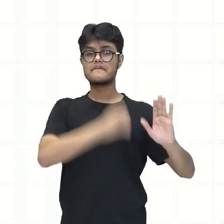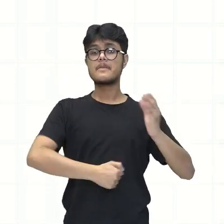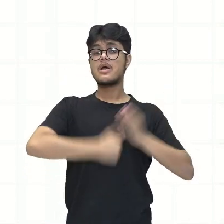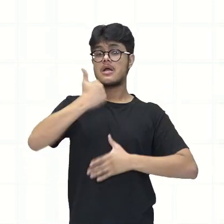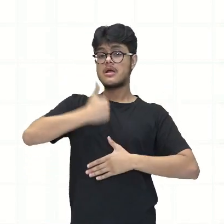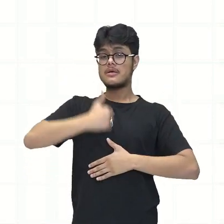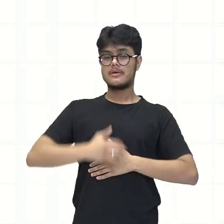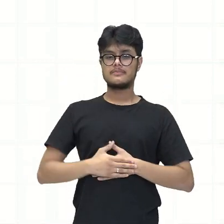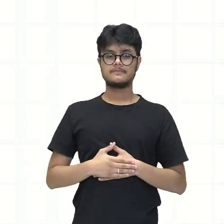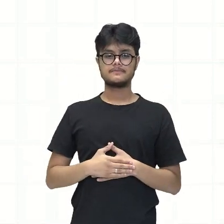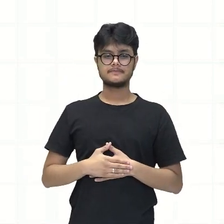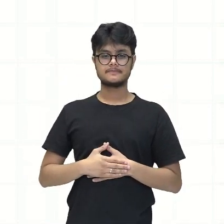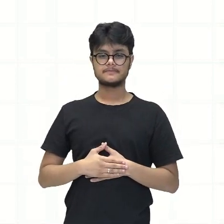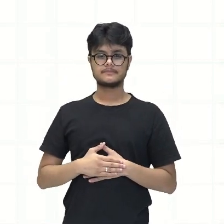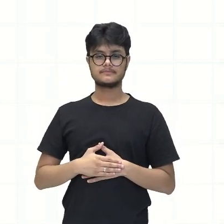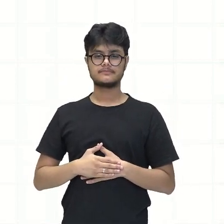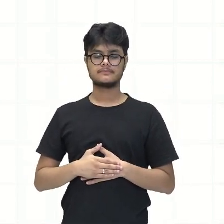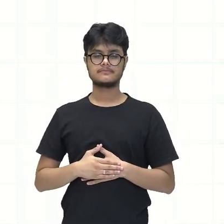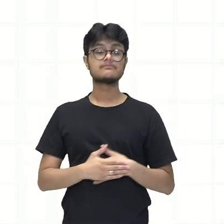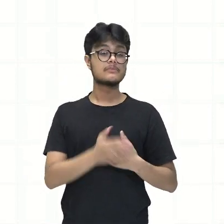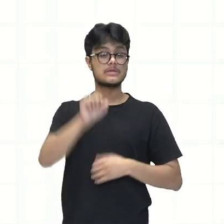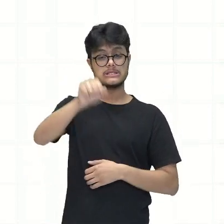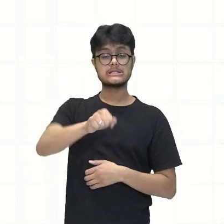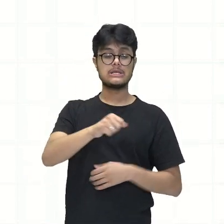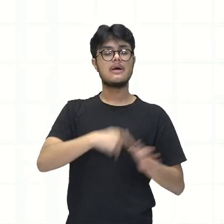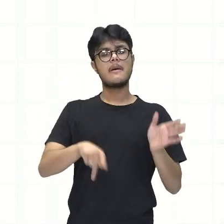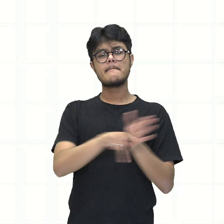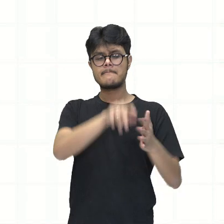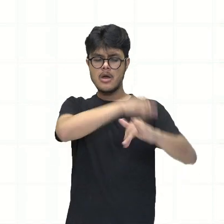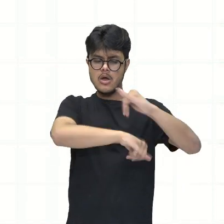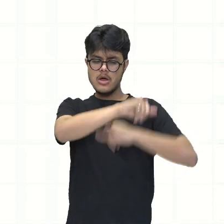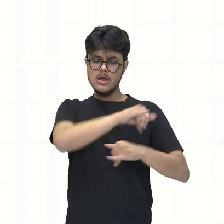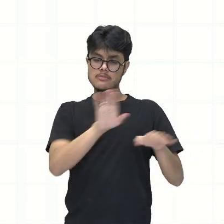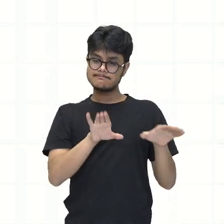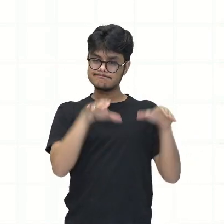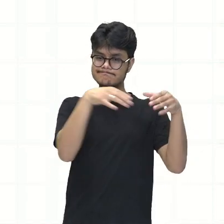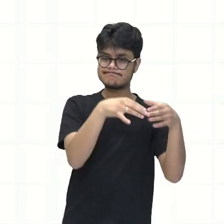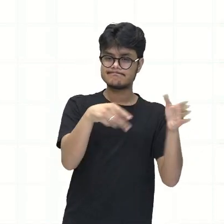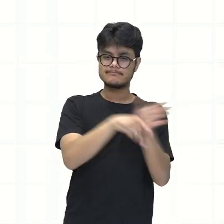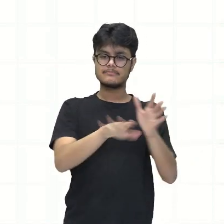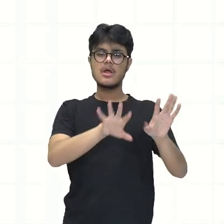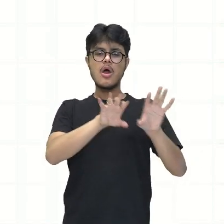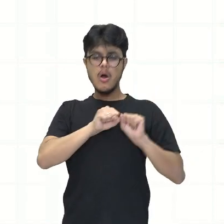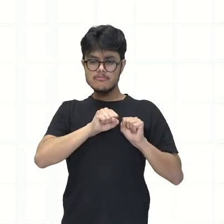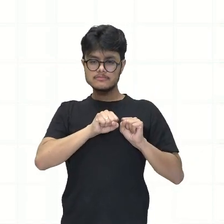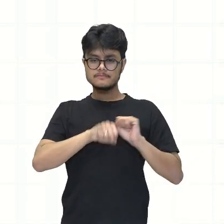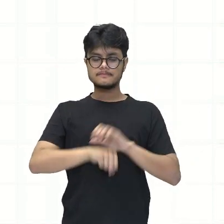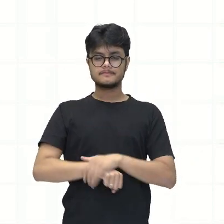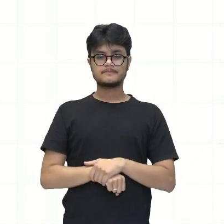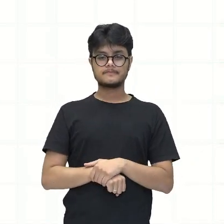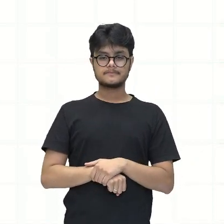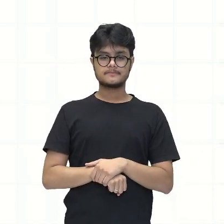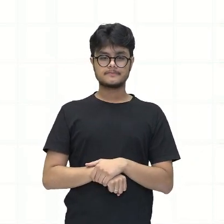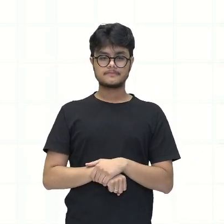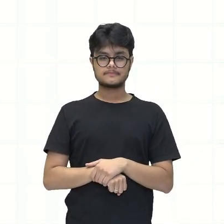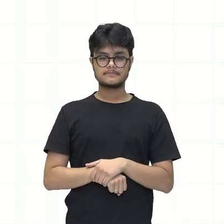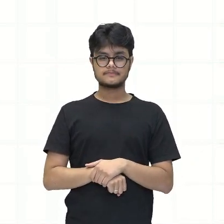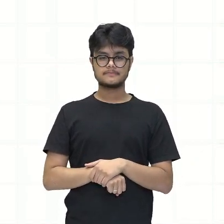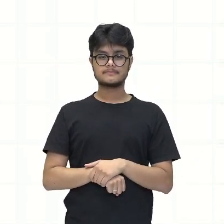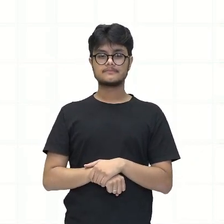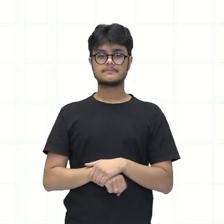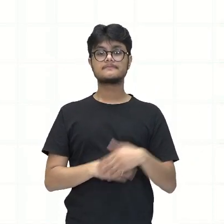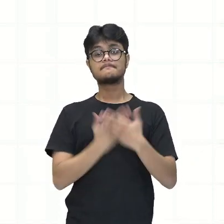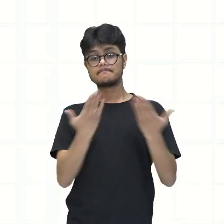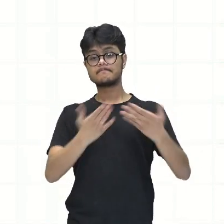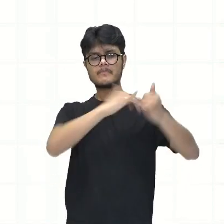lei é também chamada de princípio da conservação da energia, quer dizer